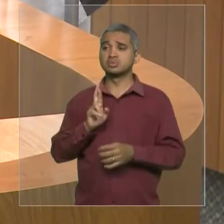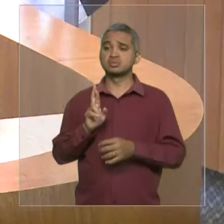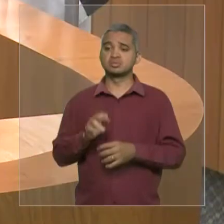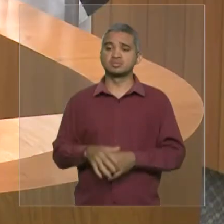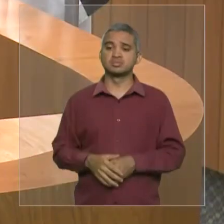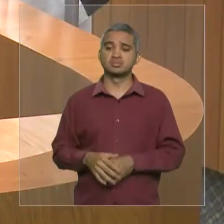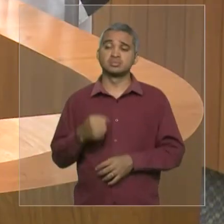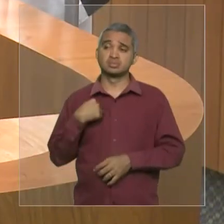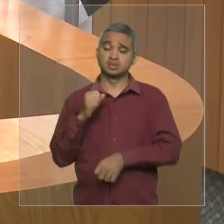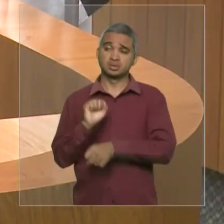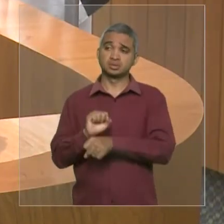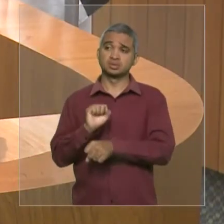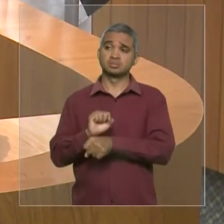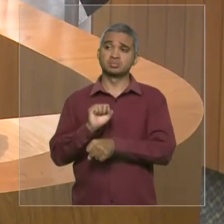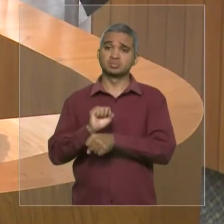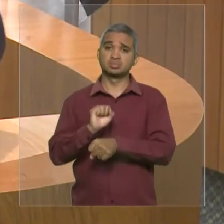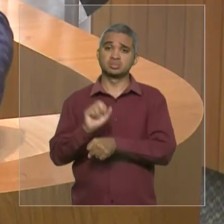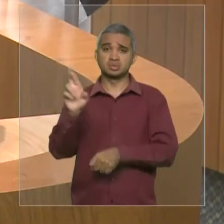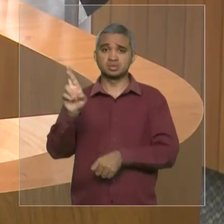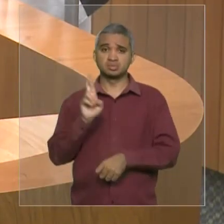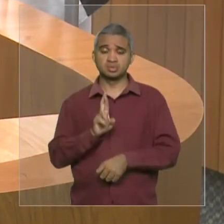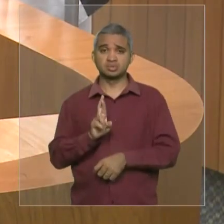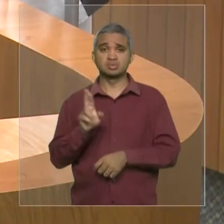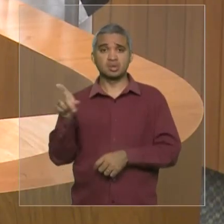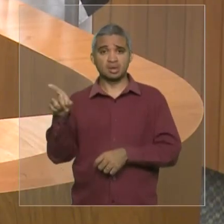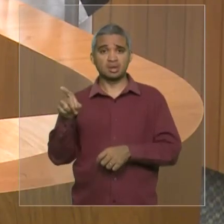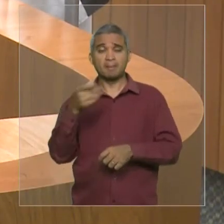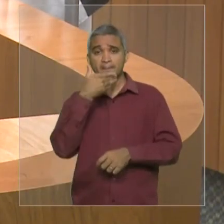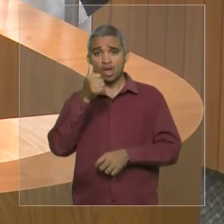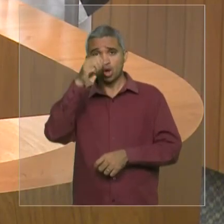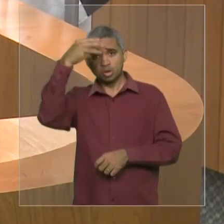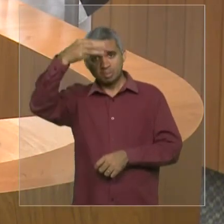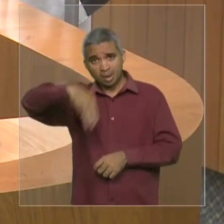verdade, é esse o Maranhão da realidade que o Brasil e o Maranhão precisam conhecer.